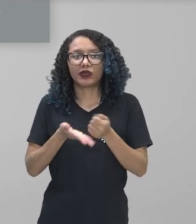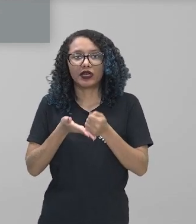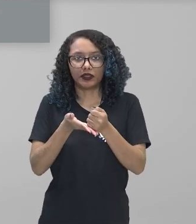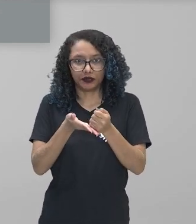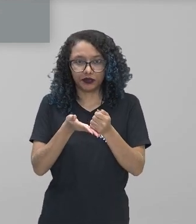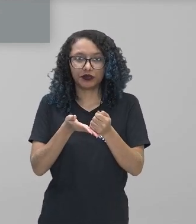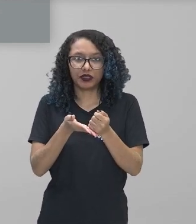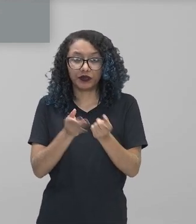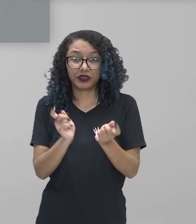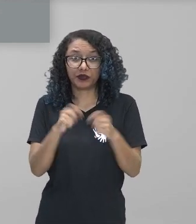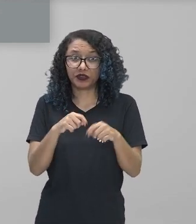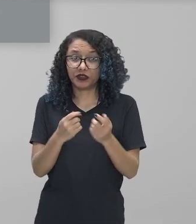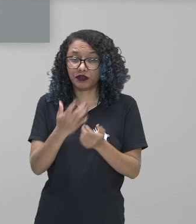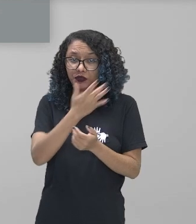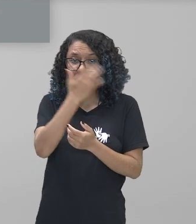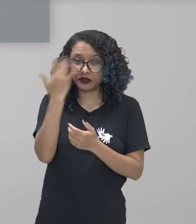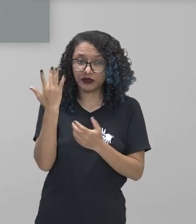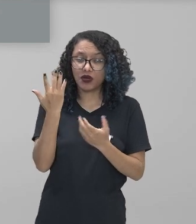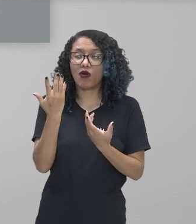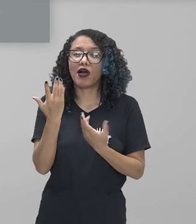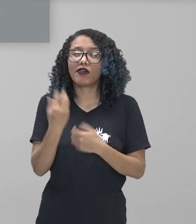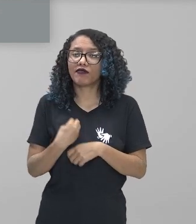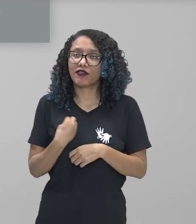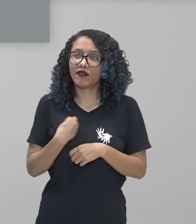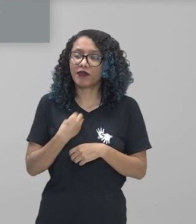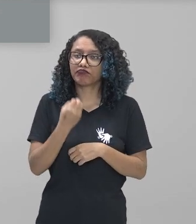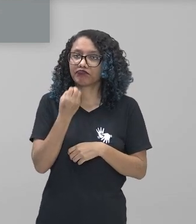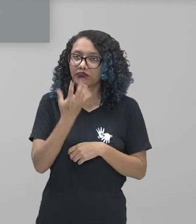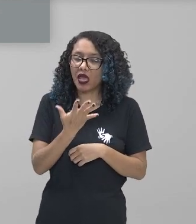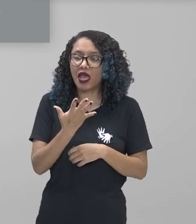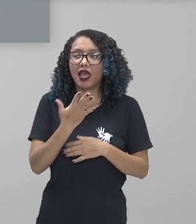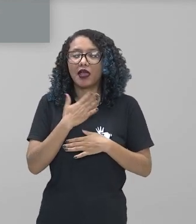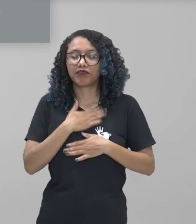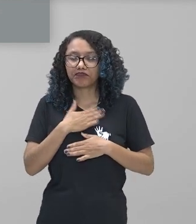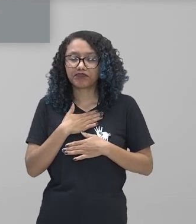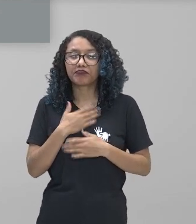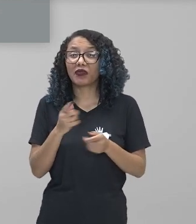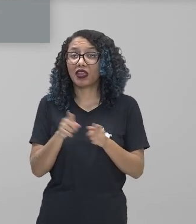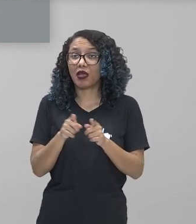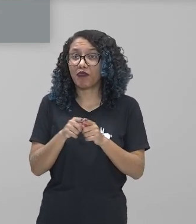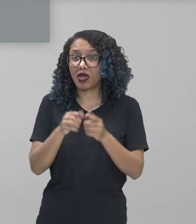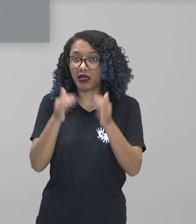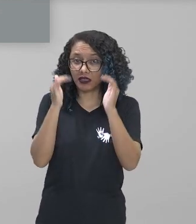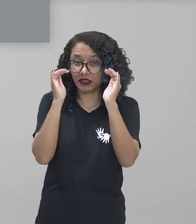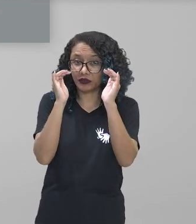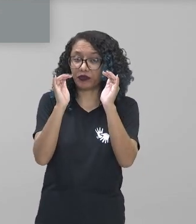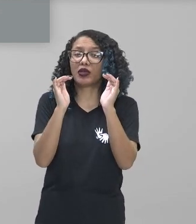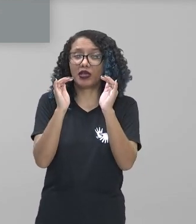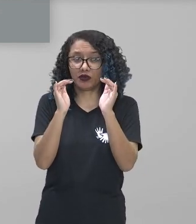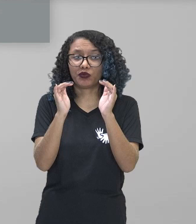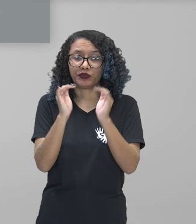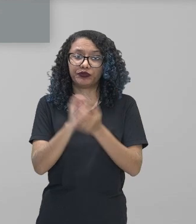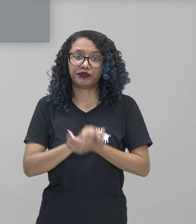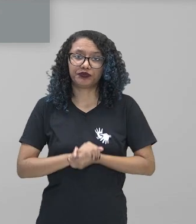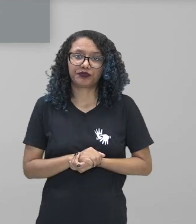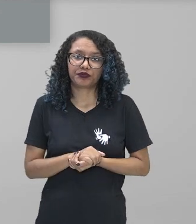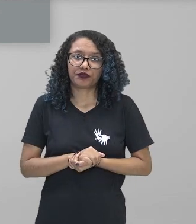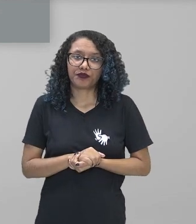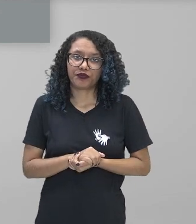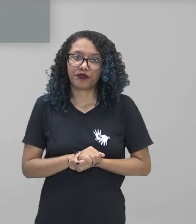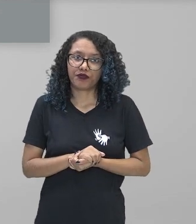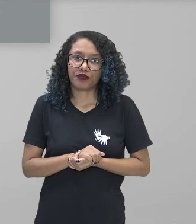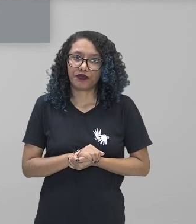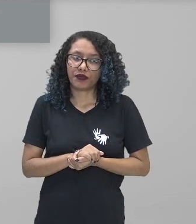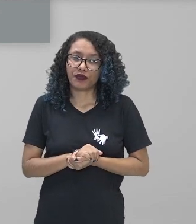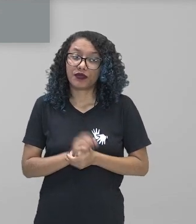vivam bem numa sociedade, que elas possam realmente ter dignidade, encontrar dignidade na sua vida, na